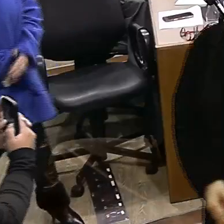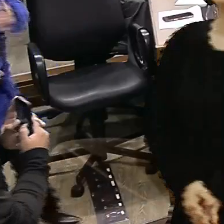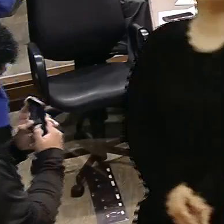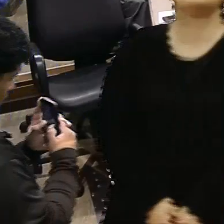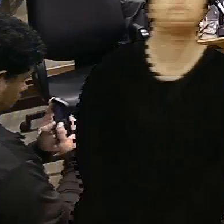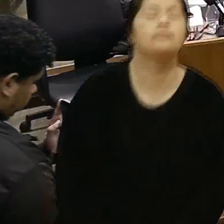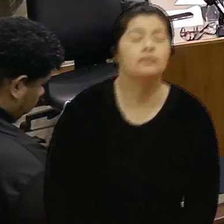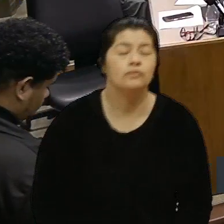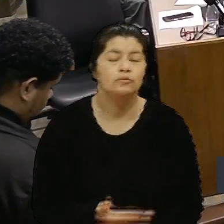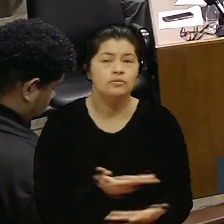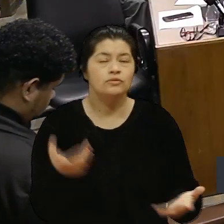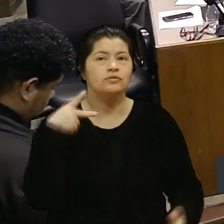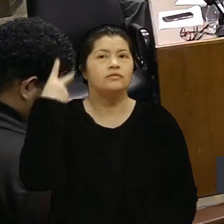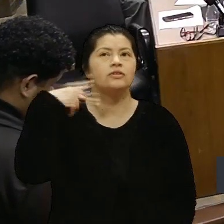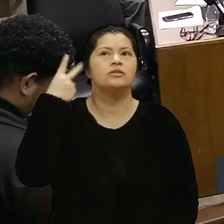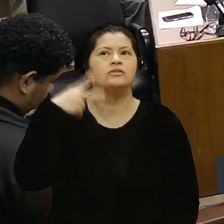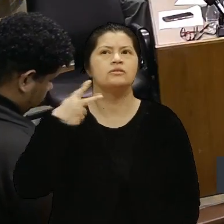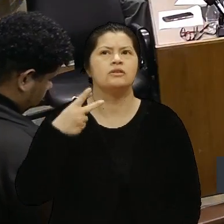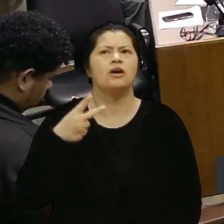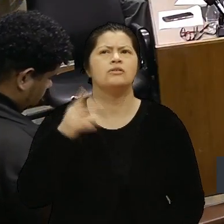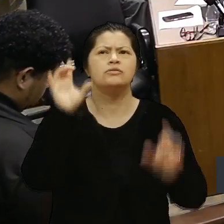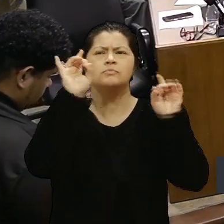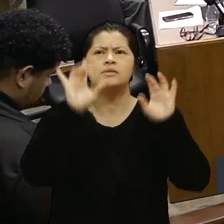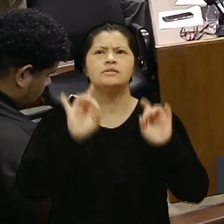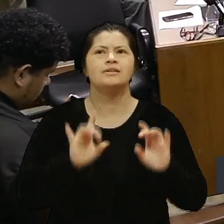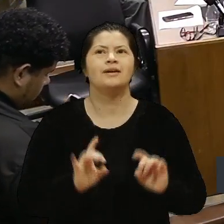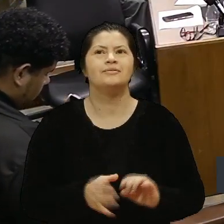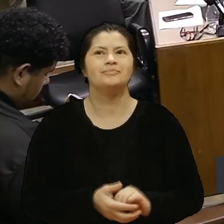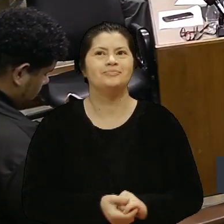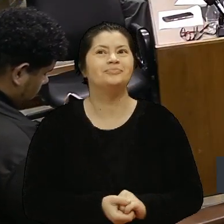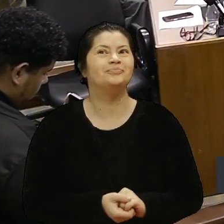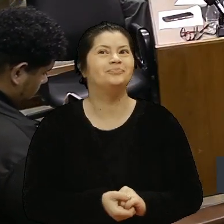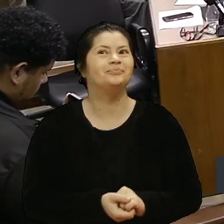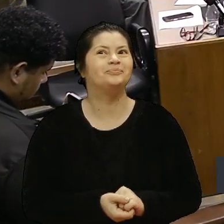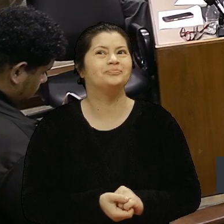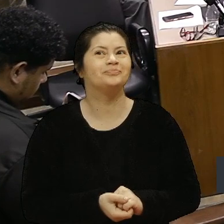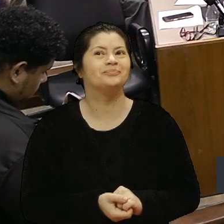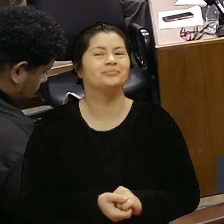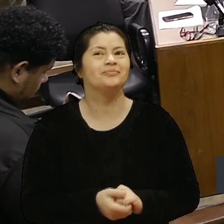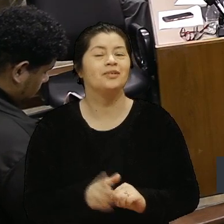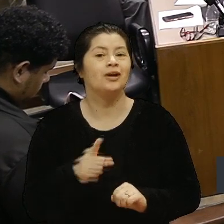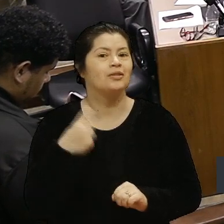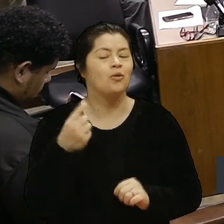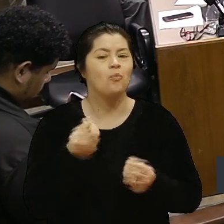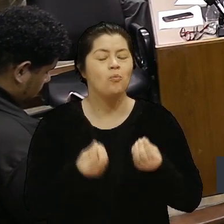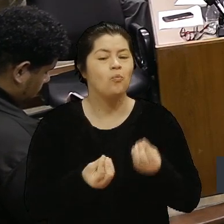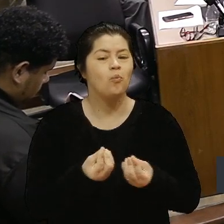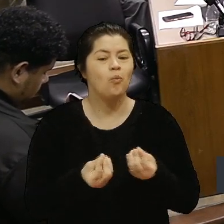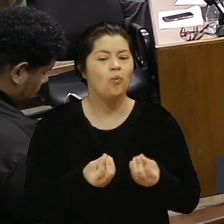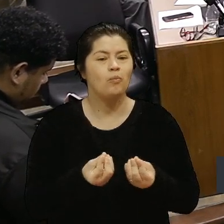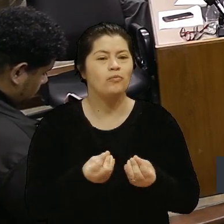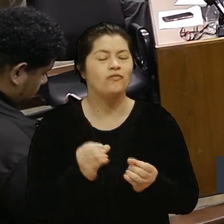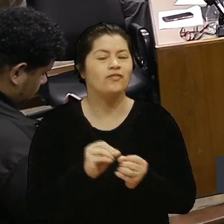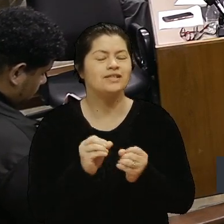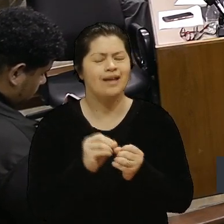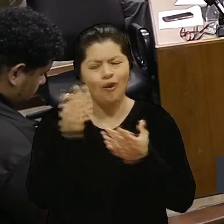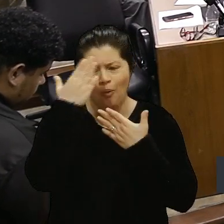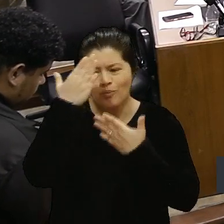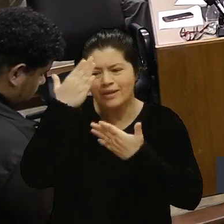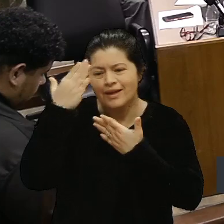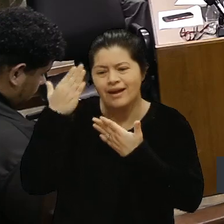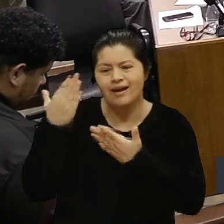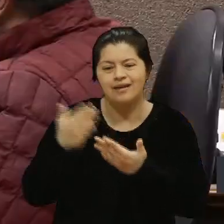Senhores vereadores, de uma forma especial e bem objetiva, eu não poderia deixar de fazer os meus